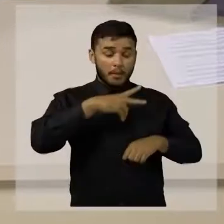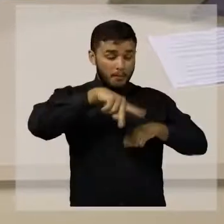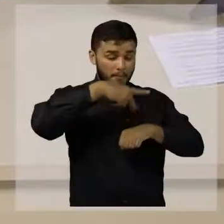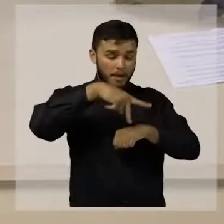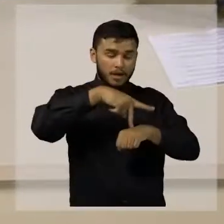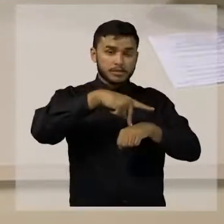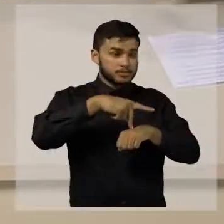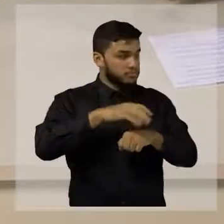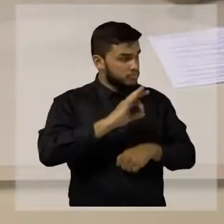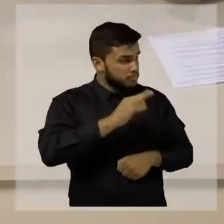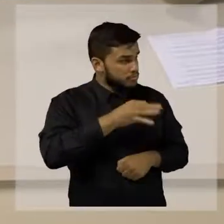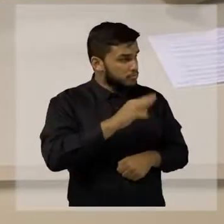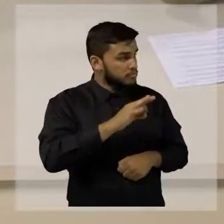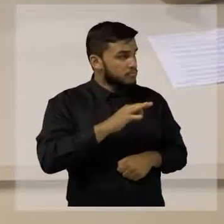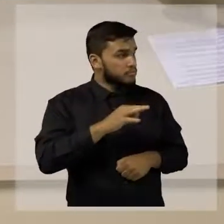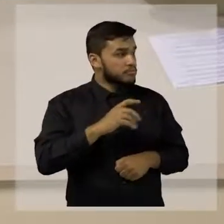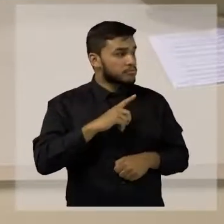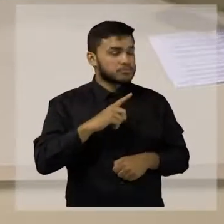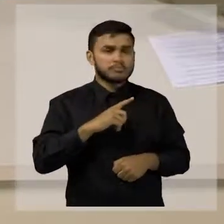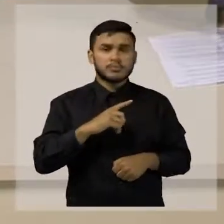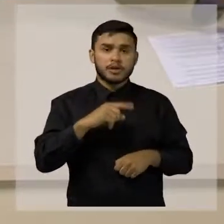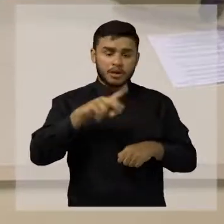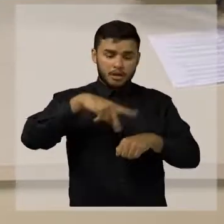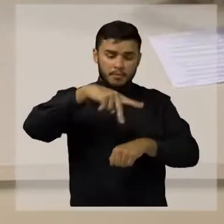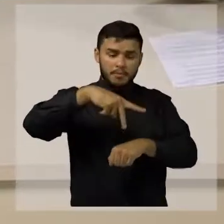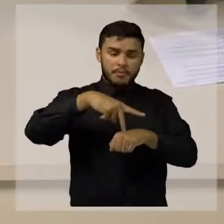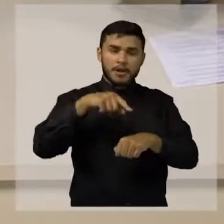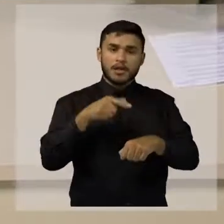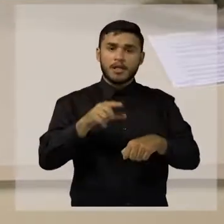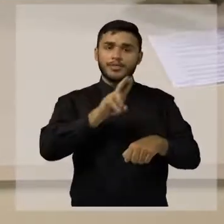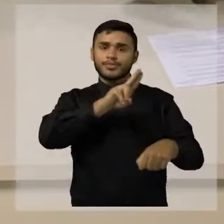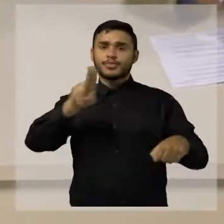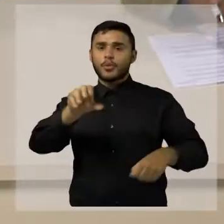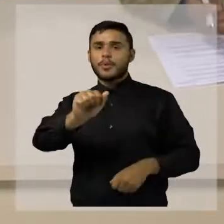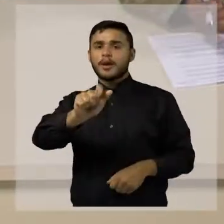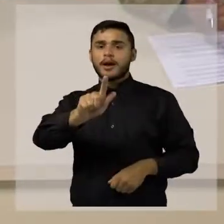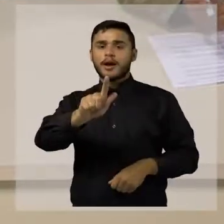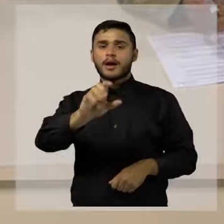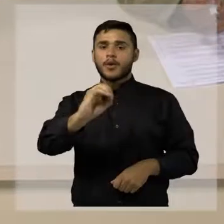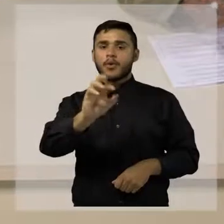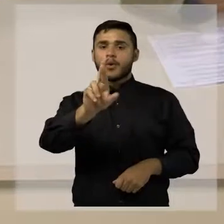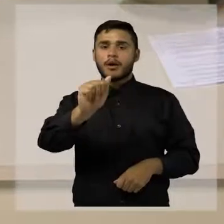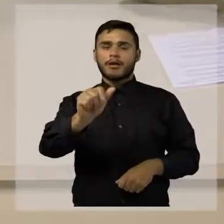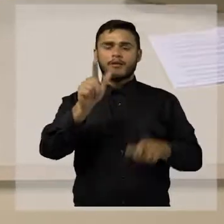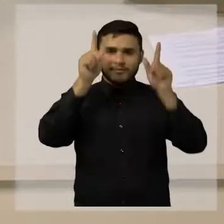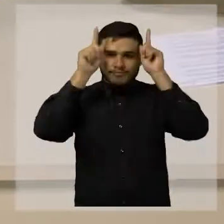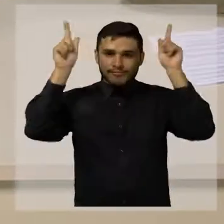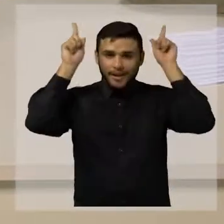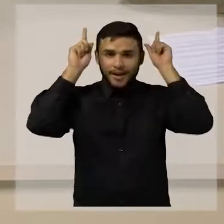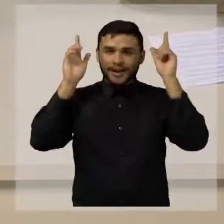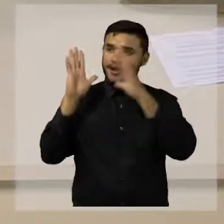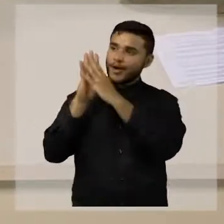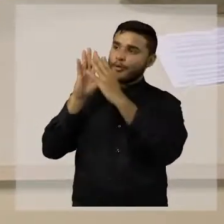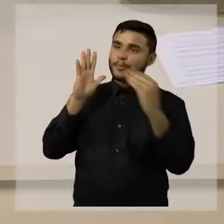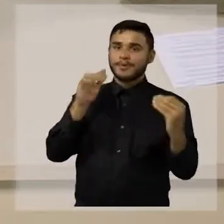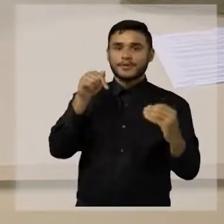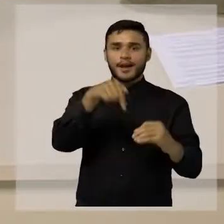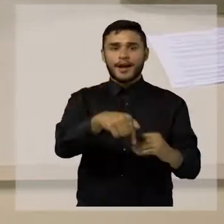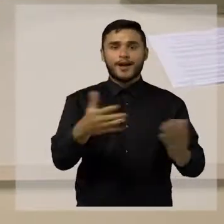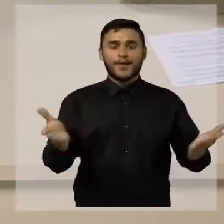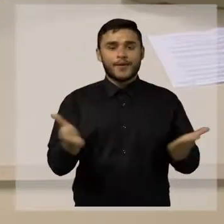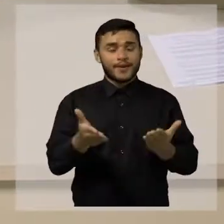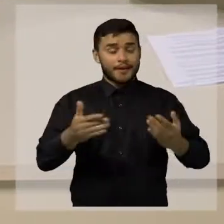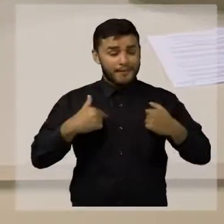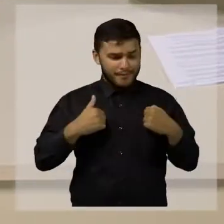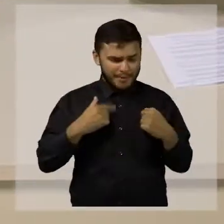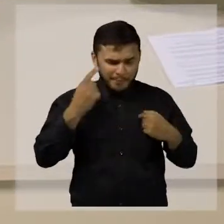a Ágora, lá da Grécia Antiga, que era onde a população se reunia, debatia, definia os seus destinos. A praça pública na cidade, ela tem importância muito